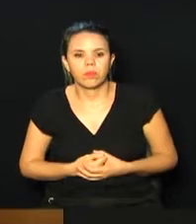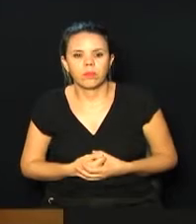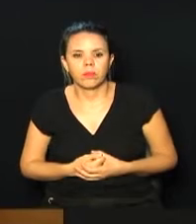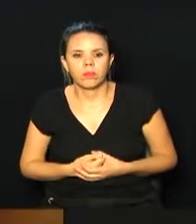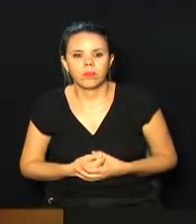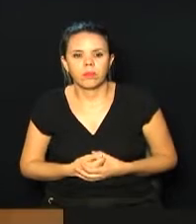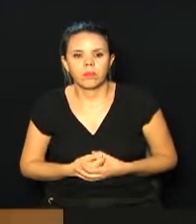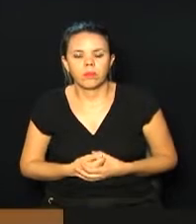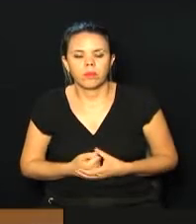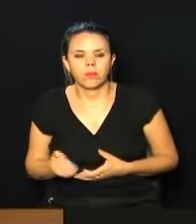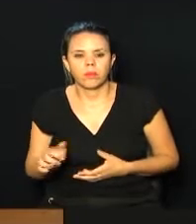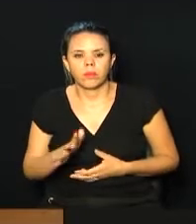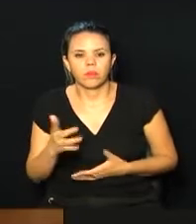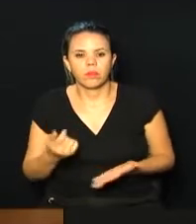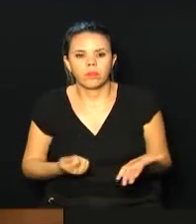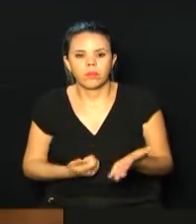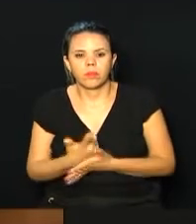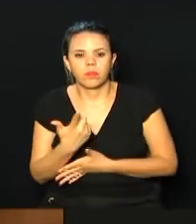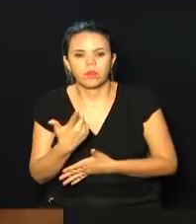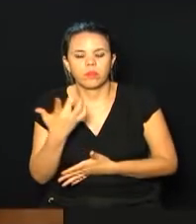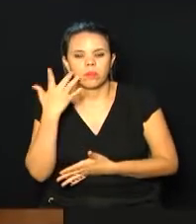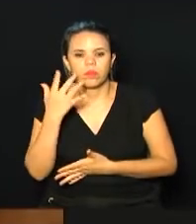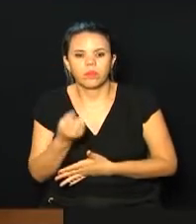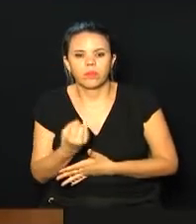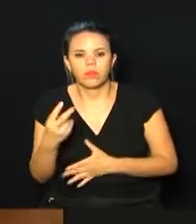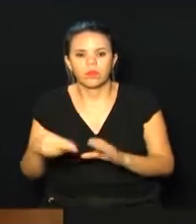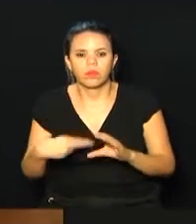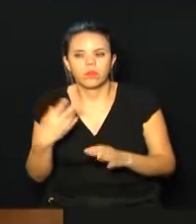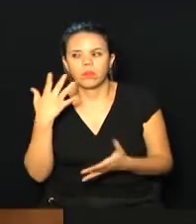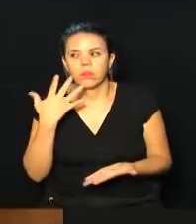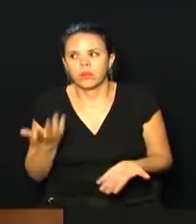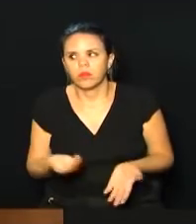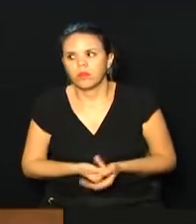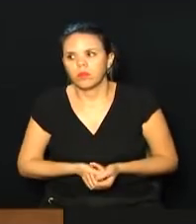o custo de quanto ele gera de resíduo, né?